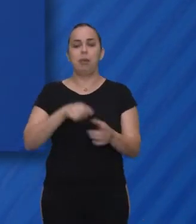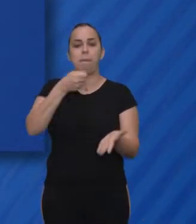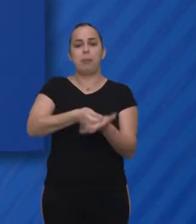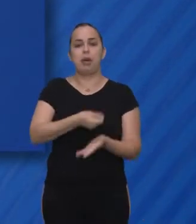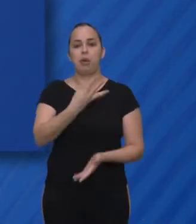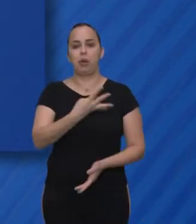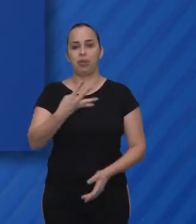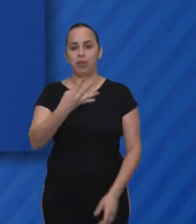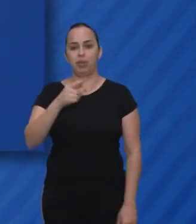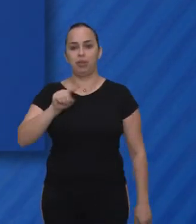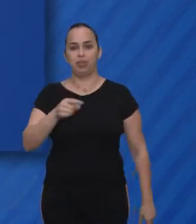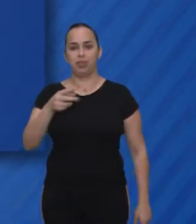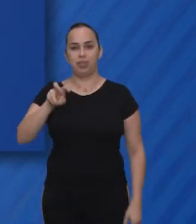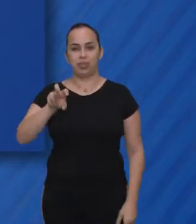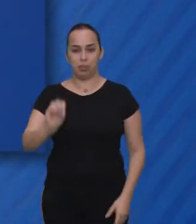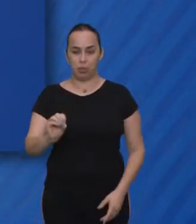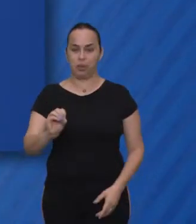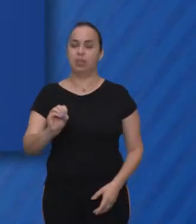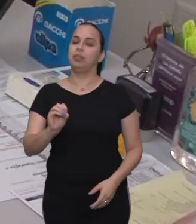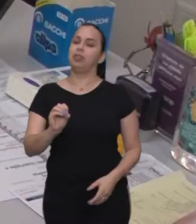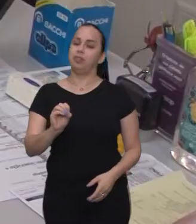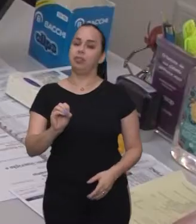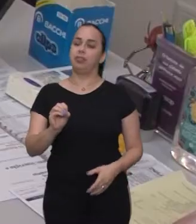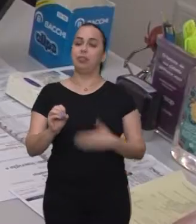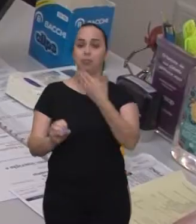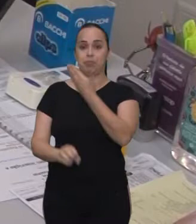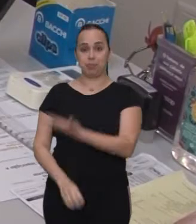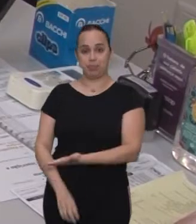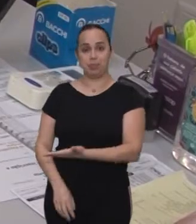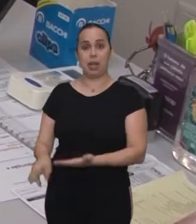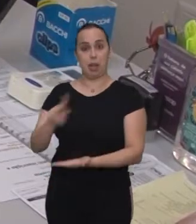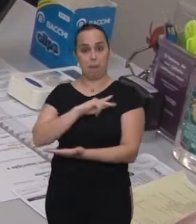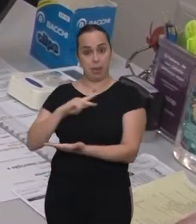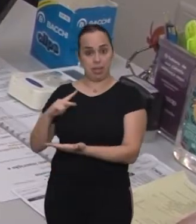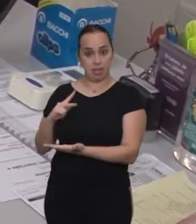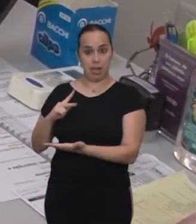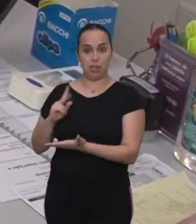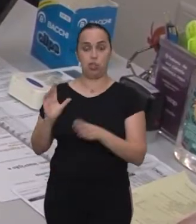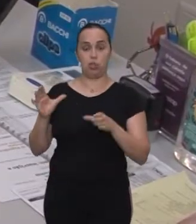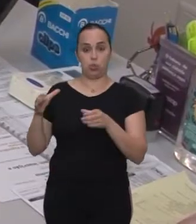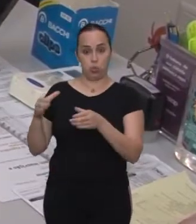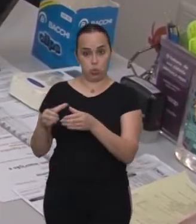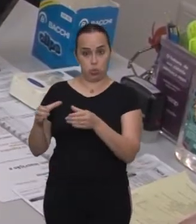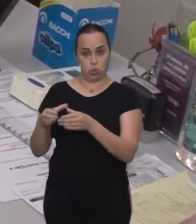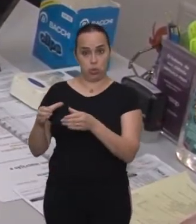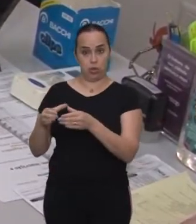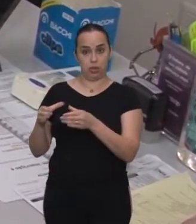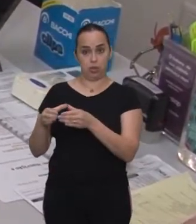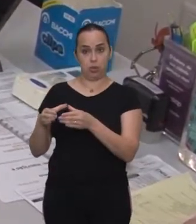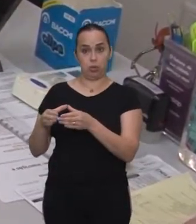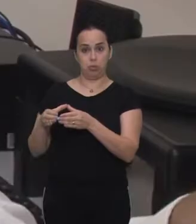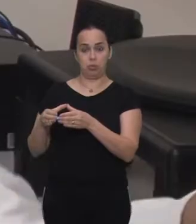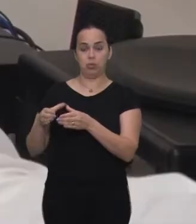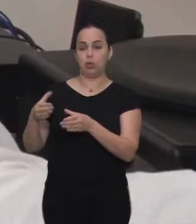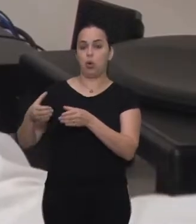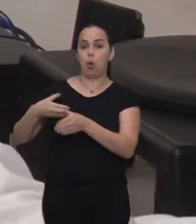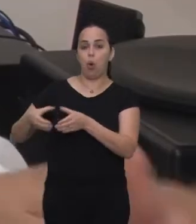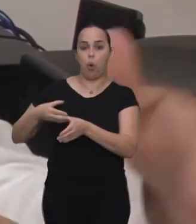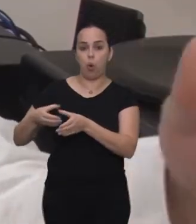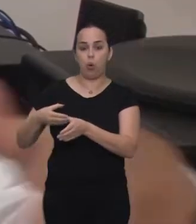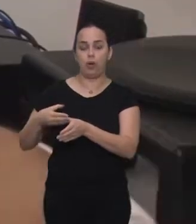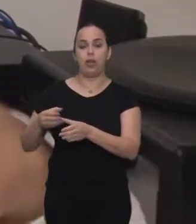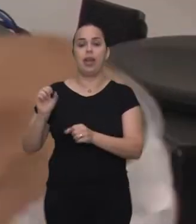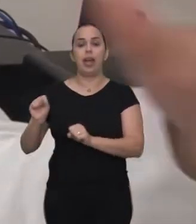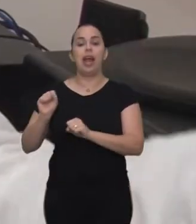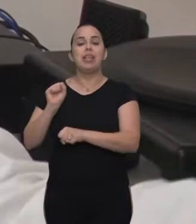inscrição é de r$ 44 e 50 centavos segundo Guilherme presidente da Comissão de concurso da Câmara a